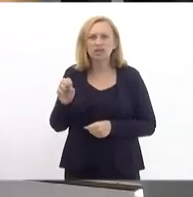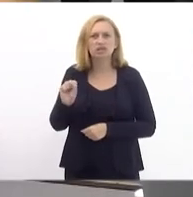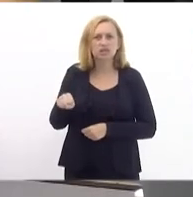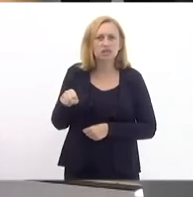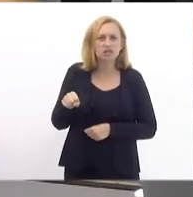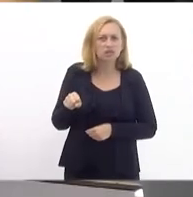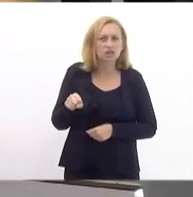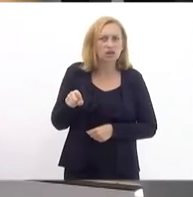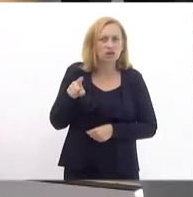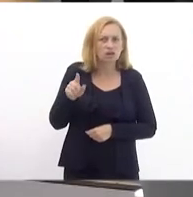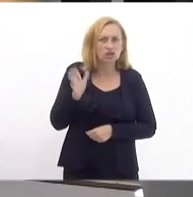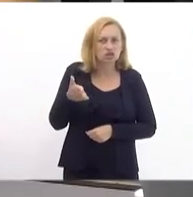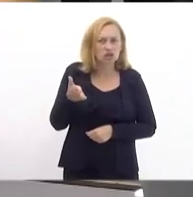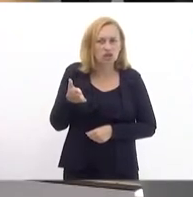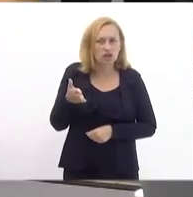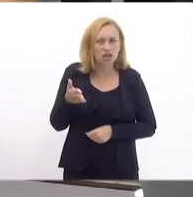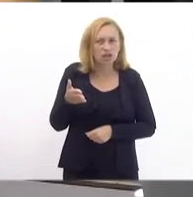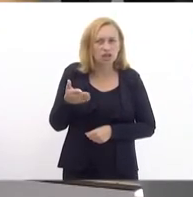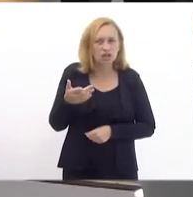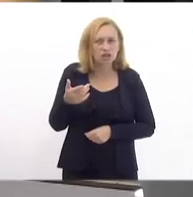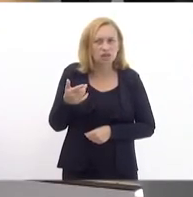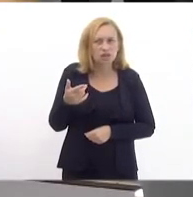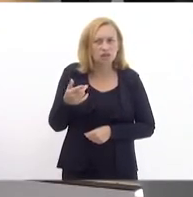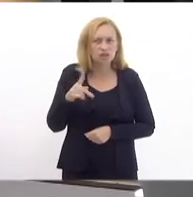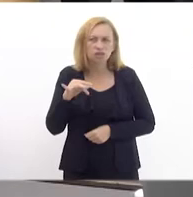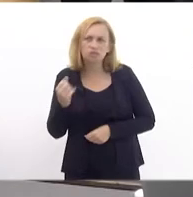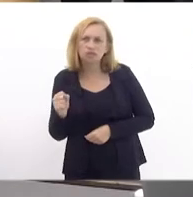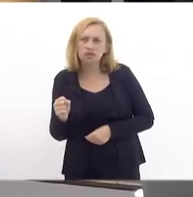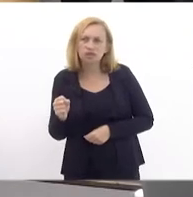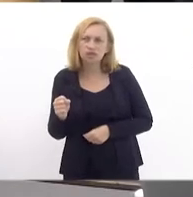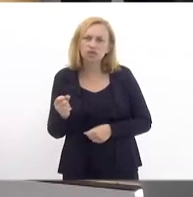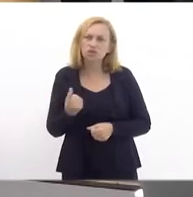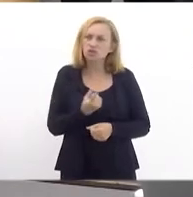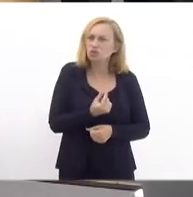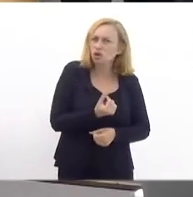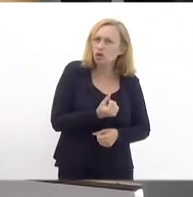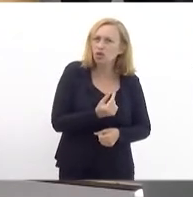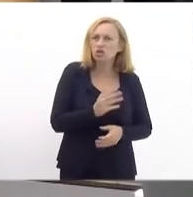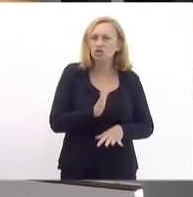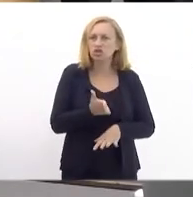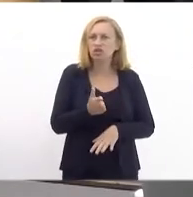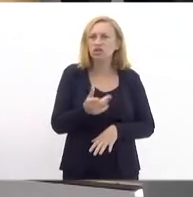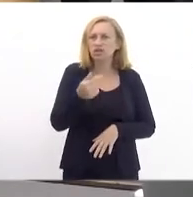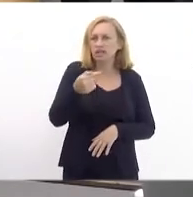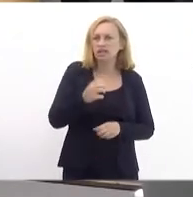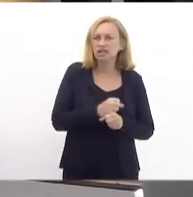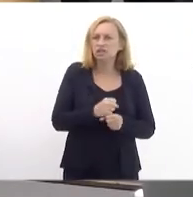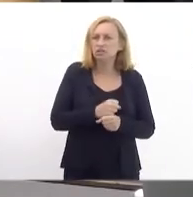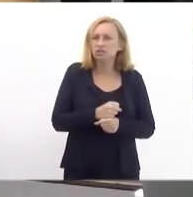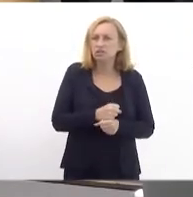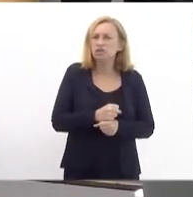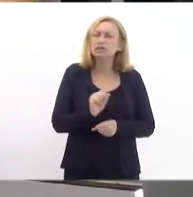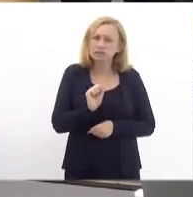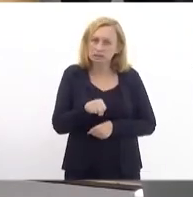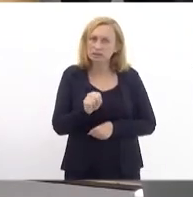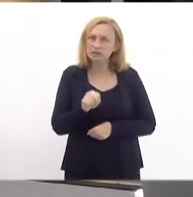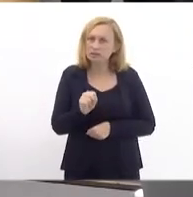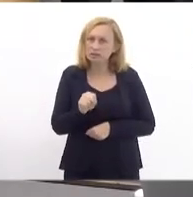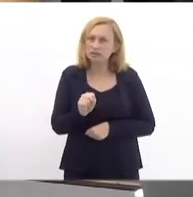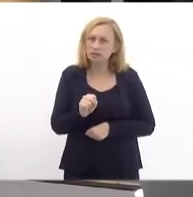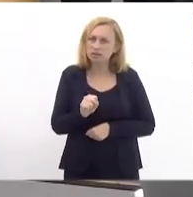aí, vocês já estão debruçados sobre as planilhas operacionais de custos, porque já faz 7 anos? Sim.